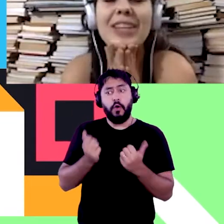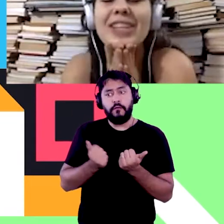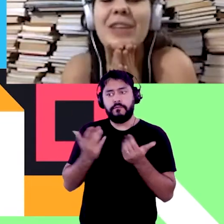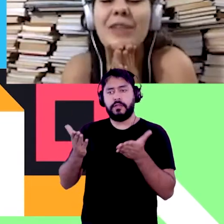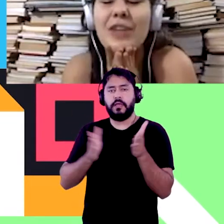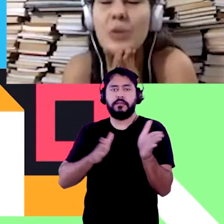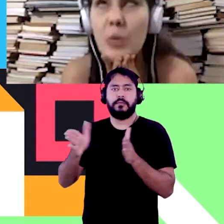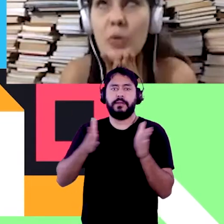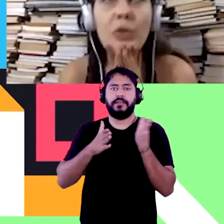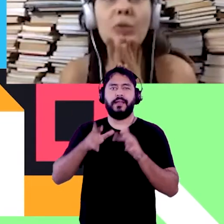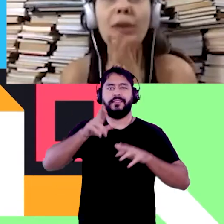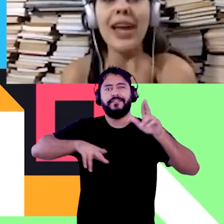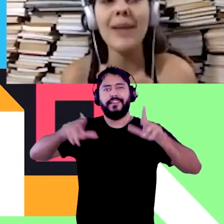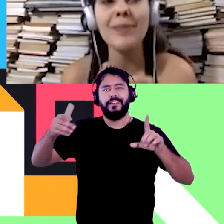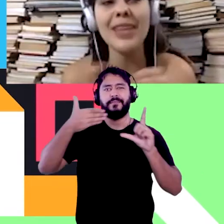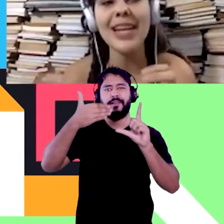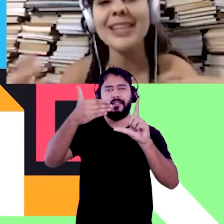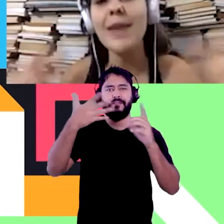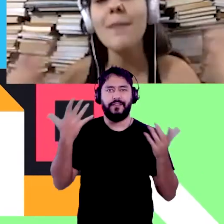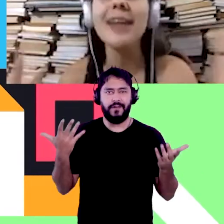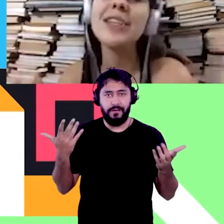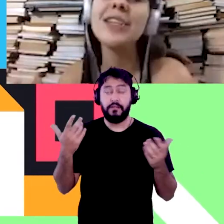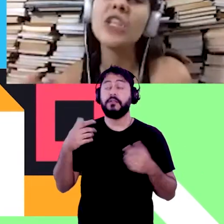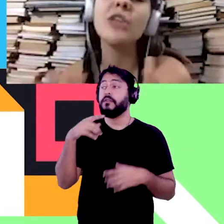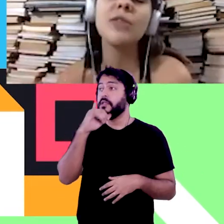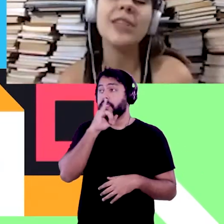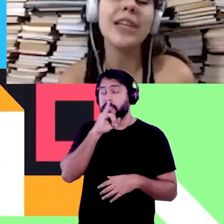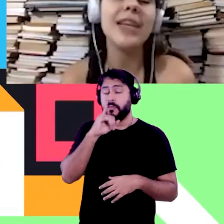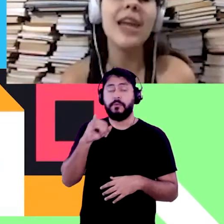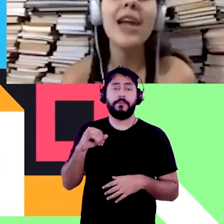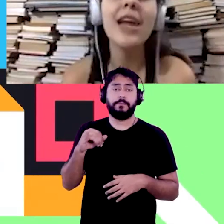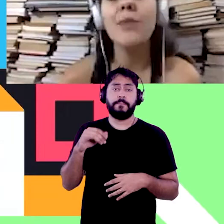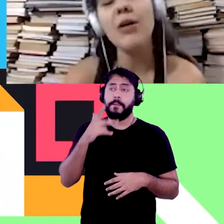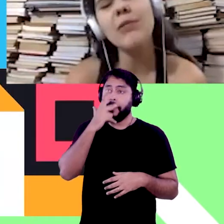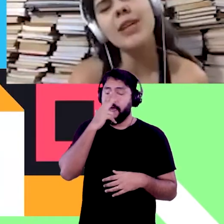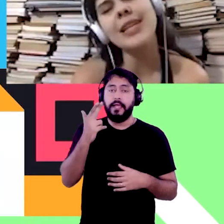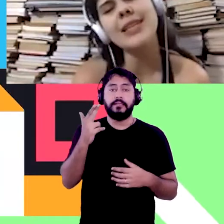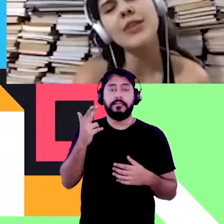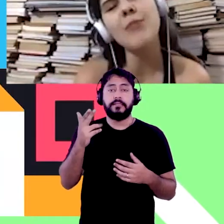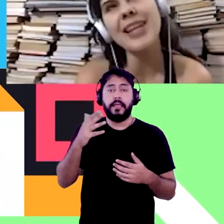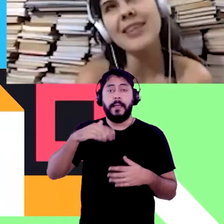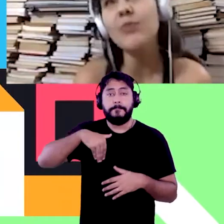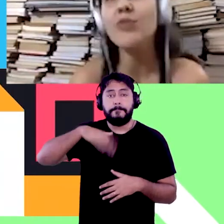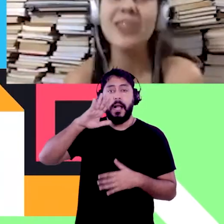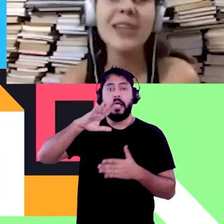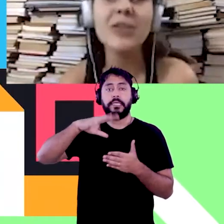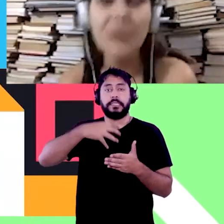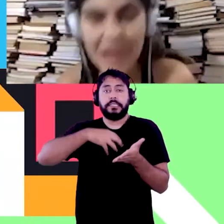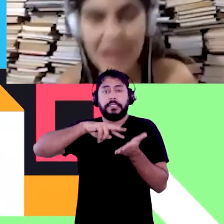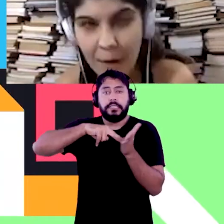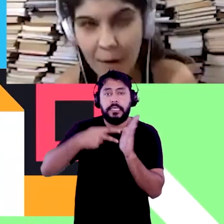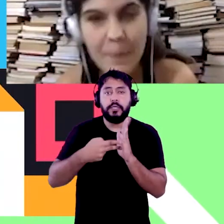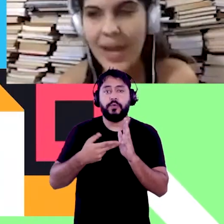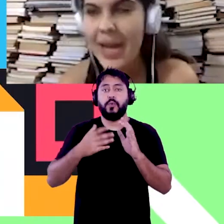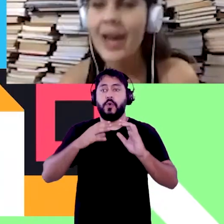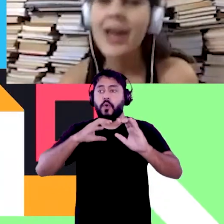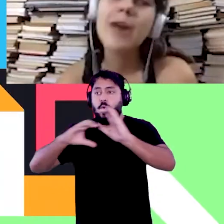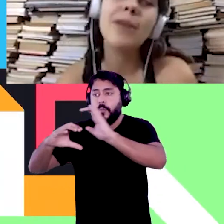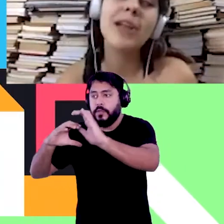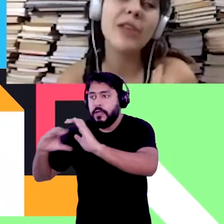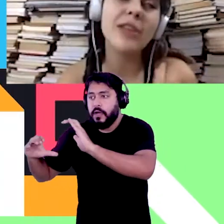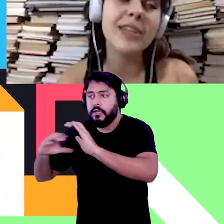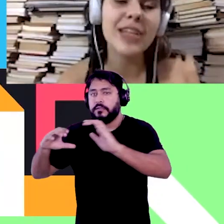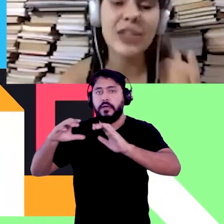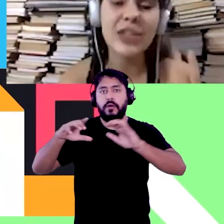que a gente defende muito, é trazer mais sentidos, trazer uma comunicação mais multissensorial para